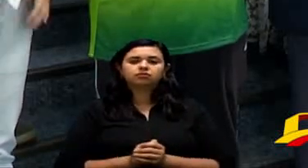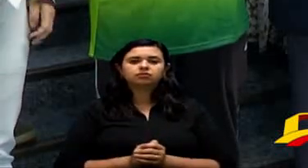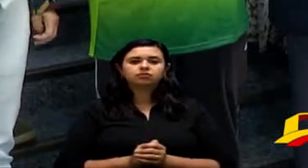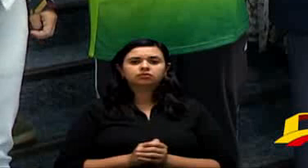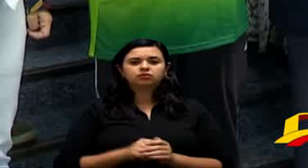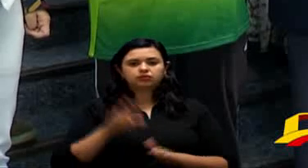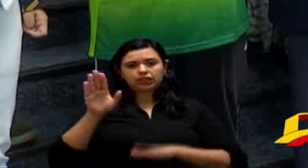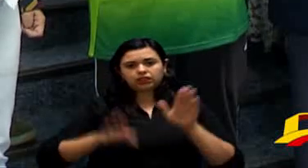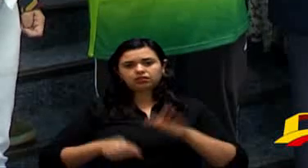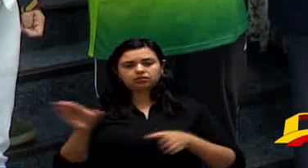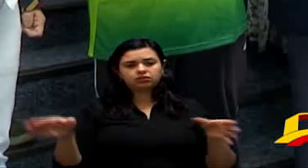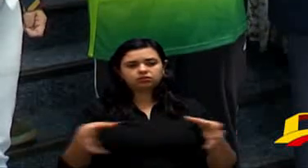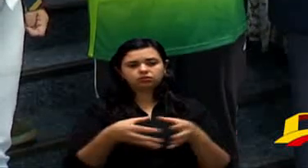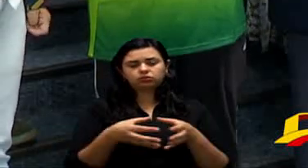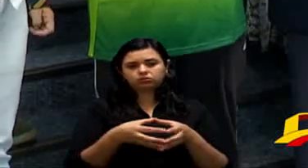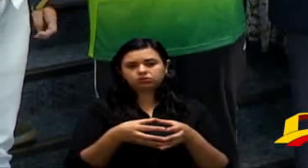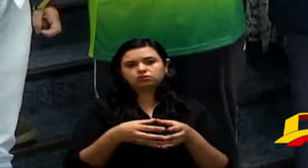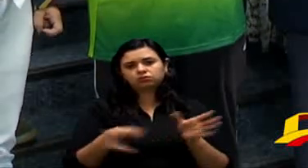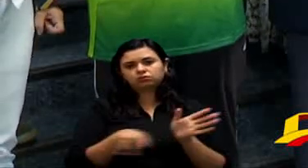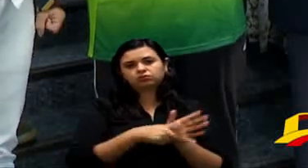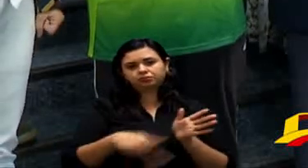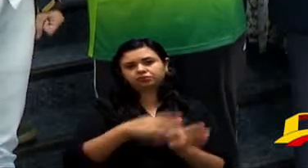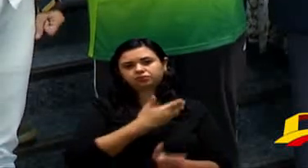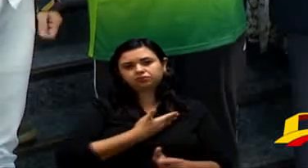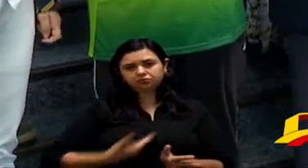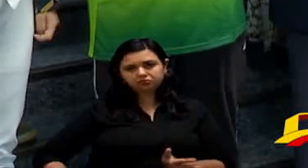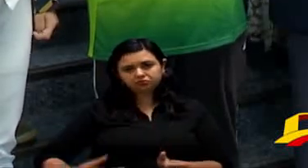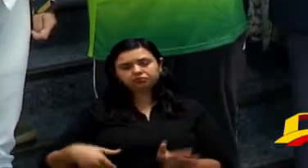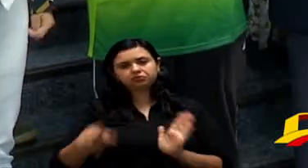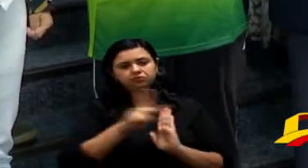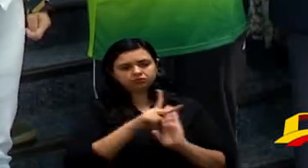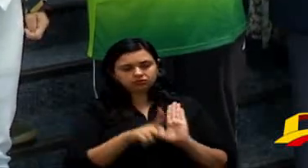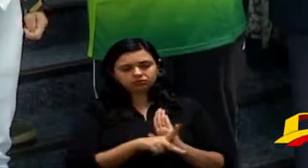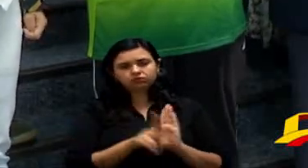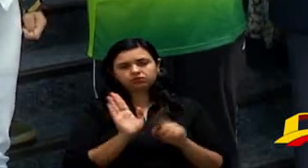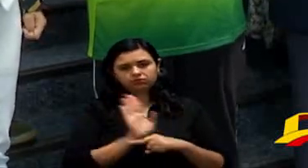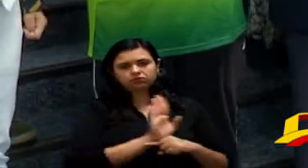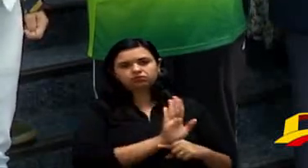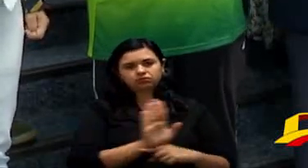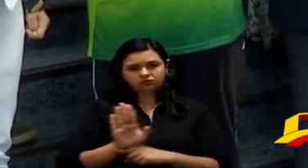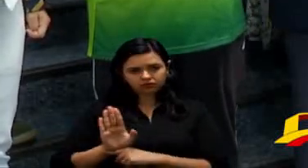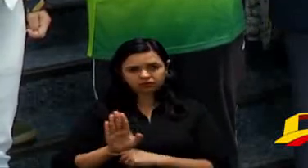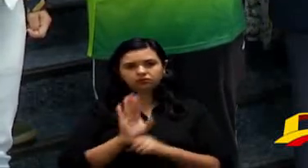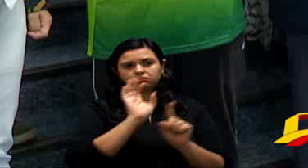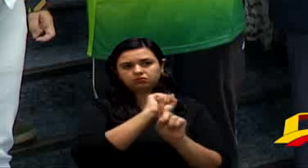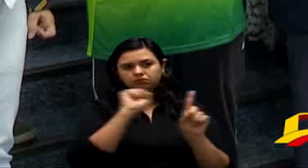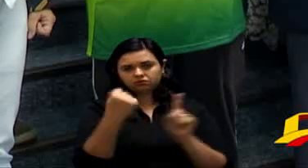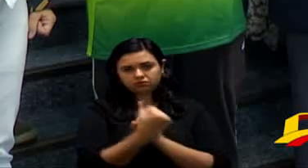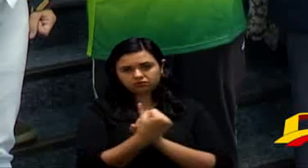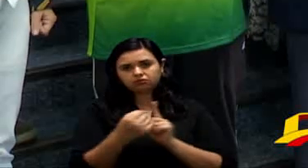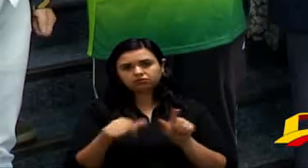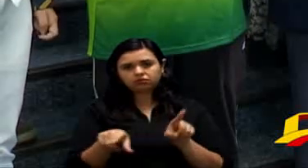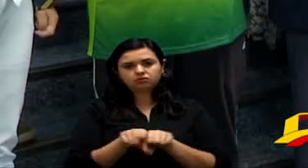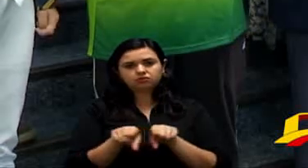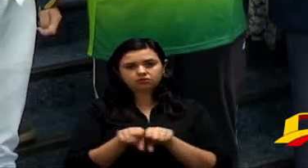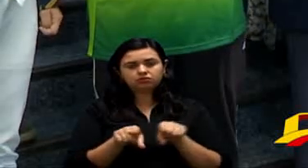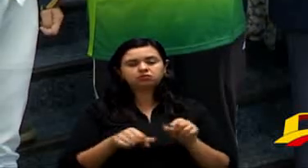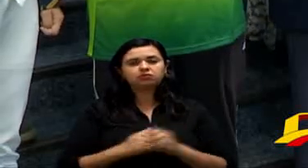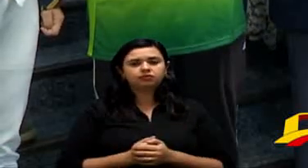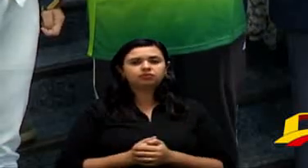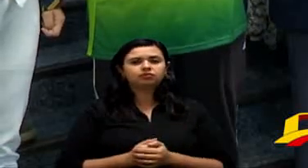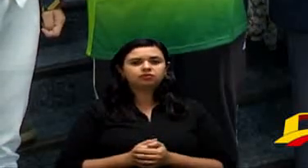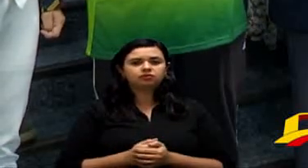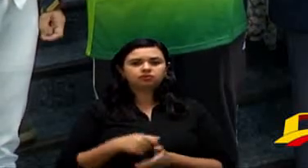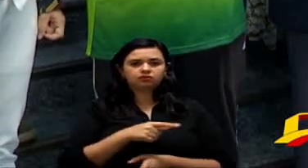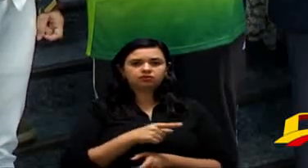governamentais que desenvolvem projetos voltados à cidadania nos mais diversos segmentos e que tem